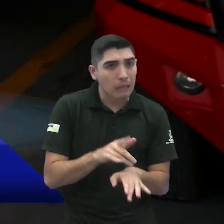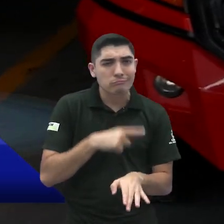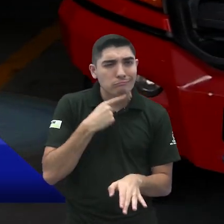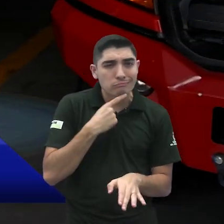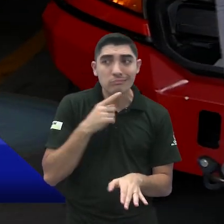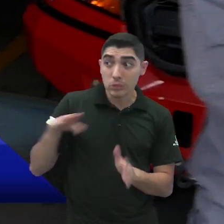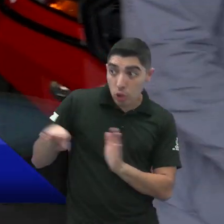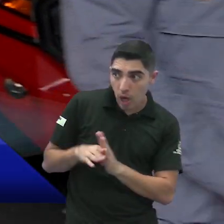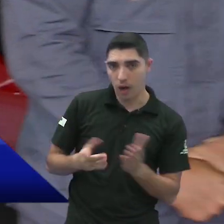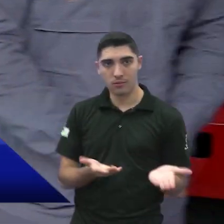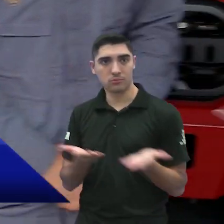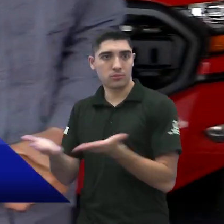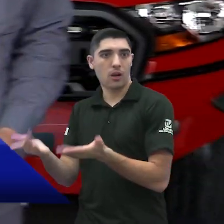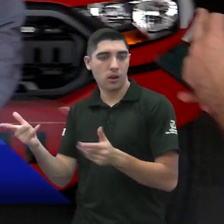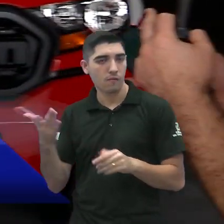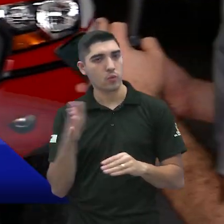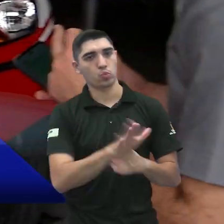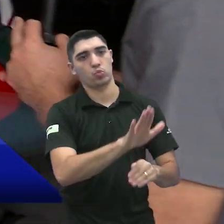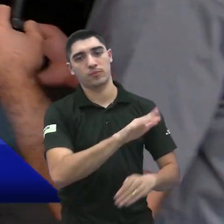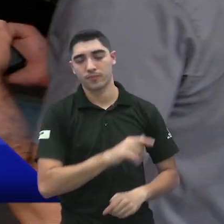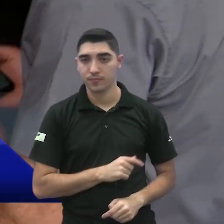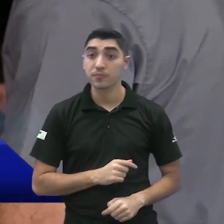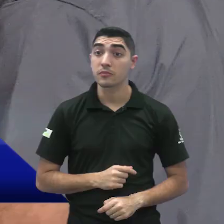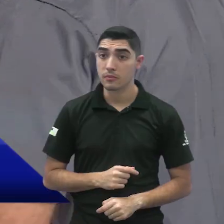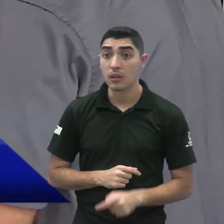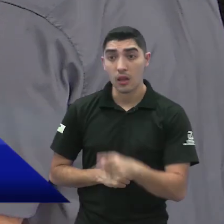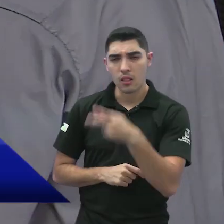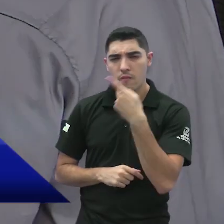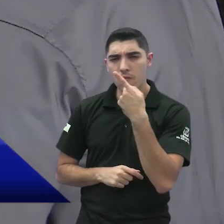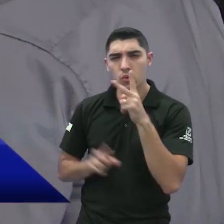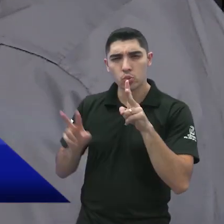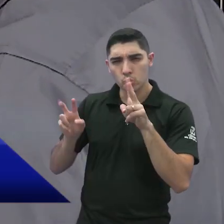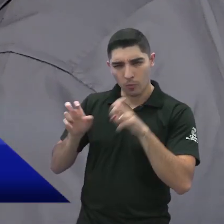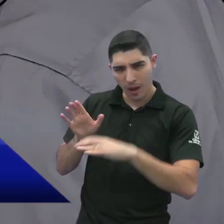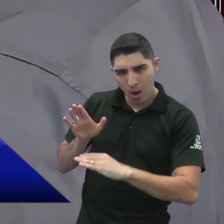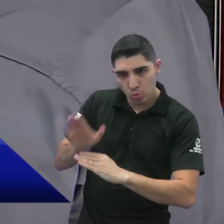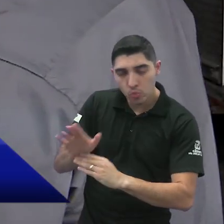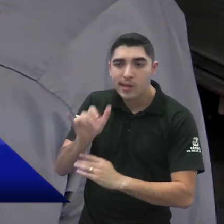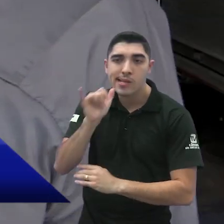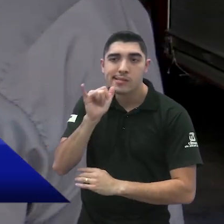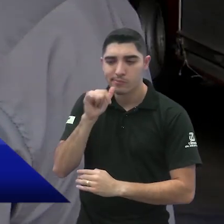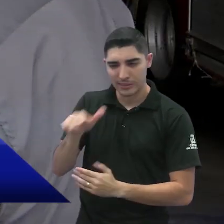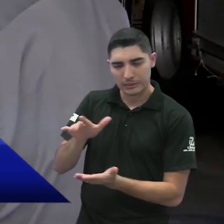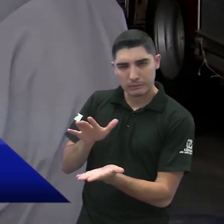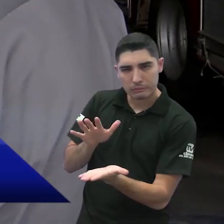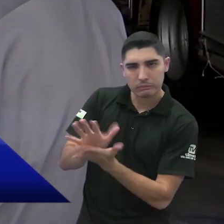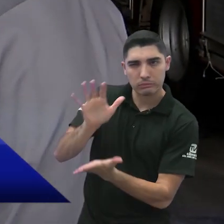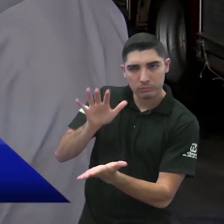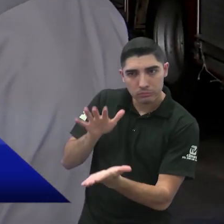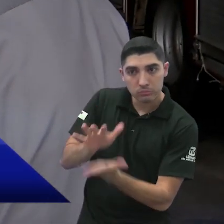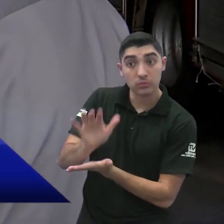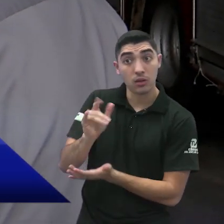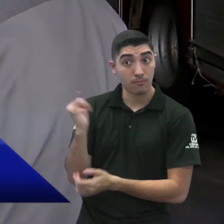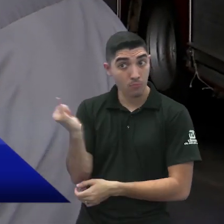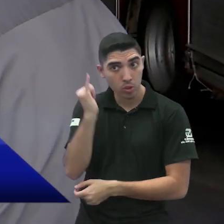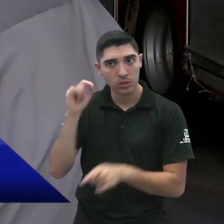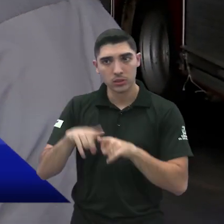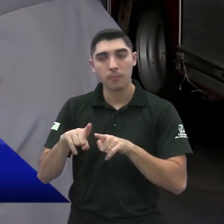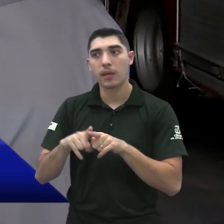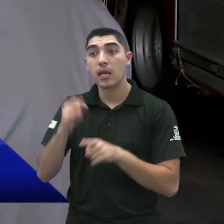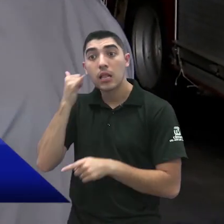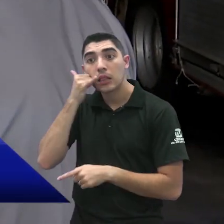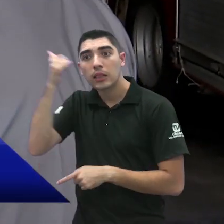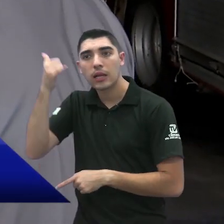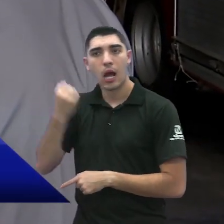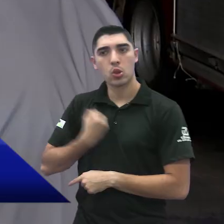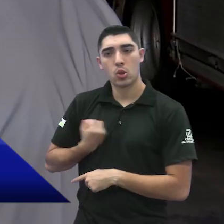desengasgar. Perfeito, e falando justamente sobre essa questão da ajuda, né? A pessoa, enquanto está realizando a manobra, é importante também